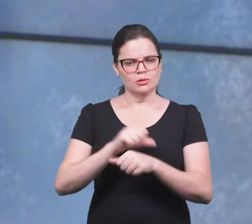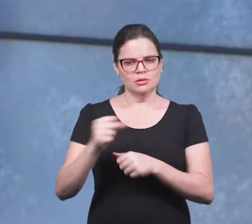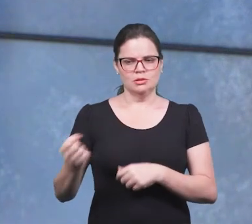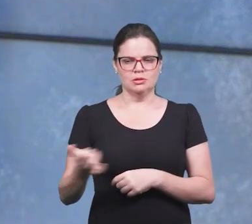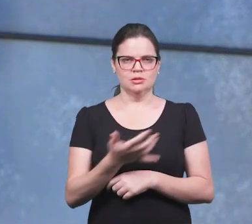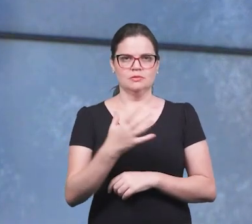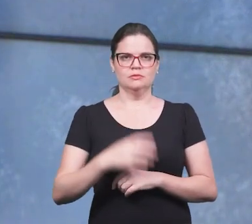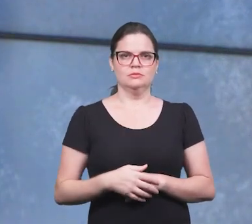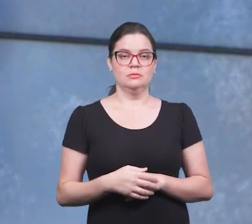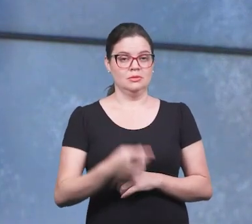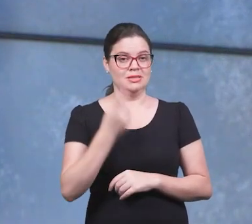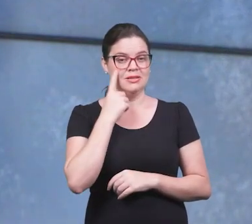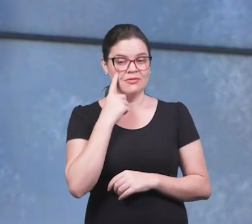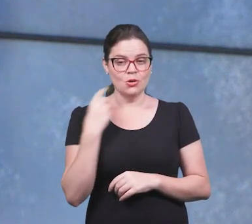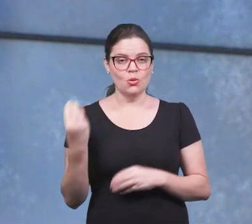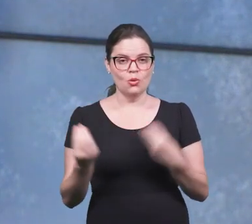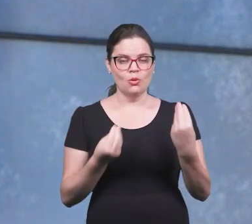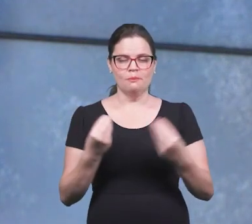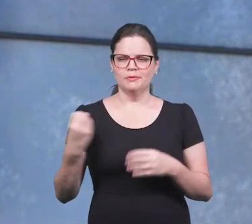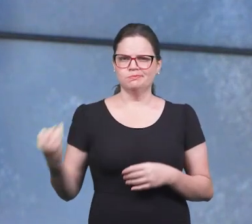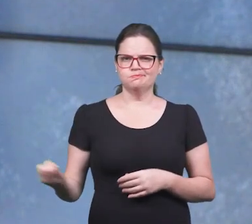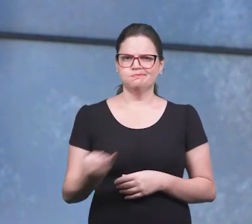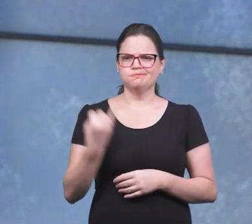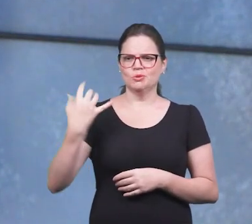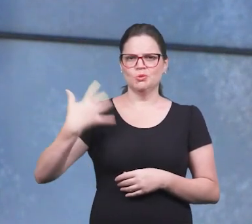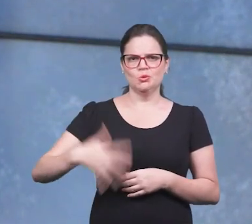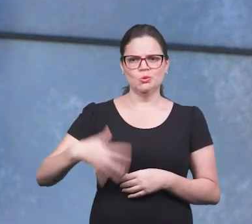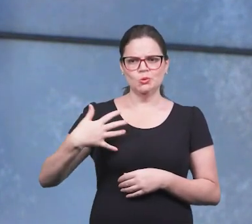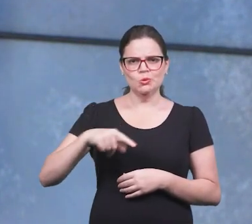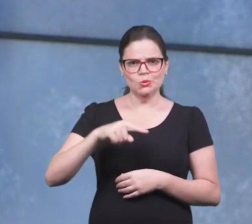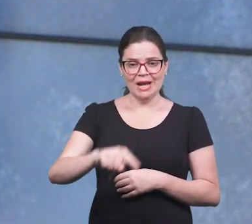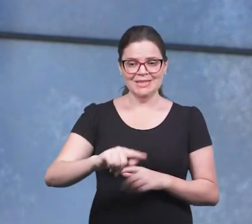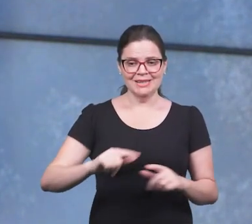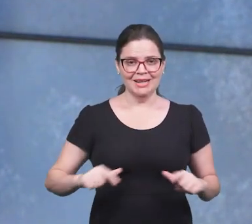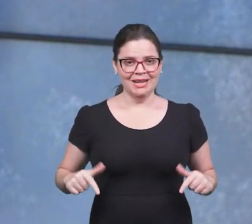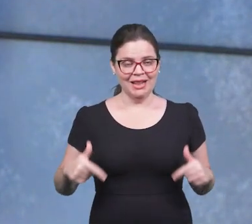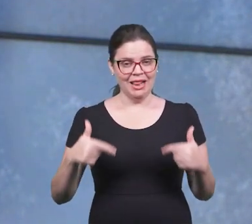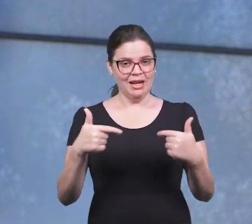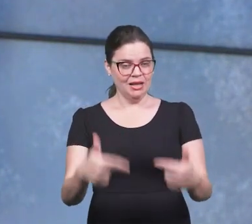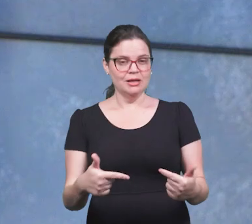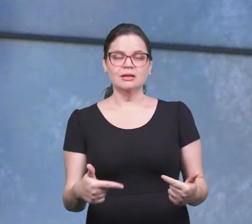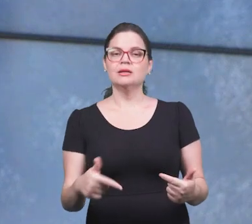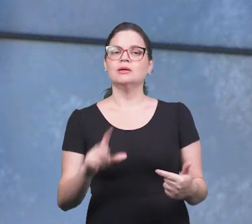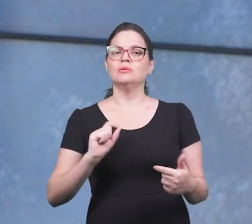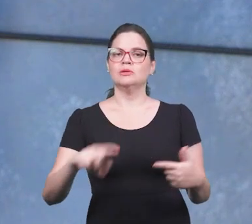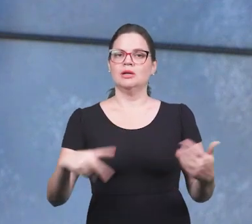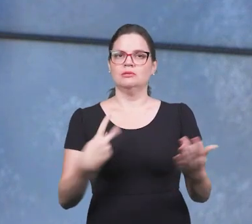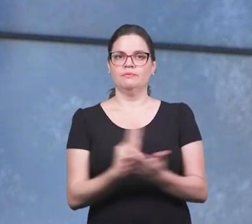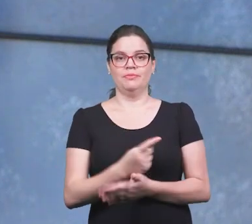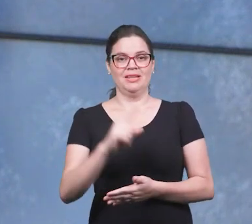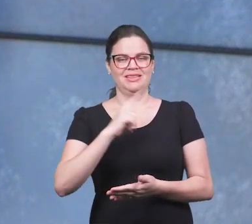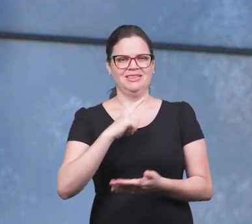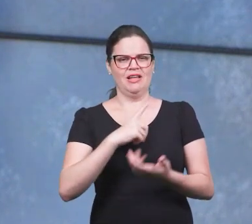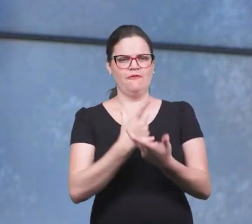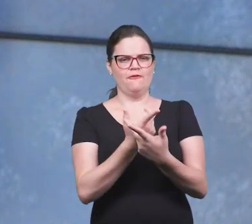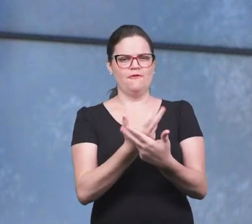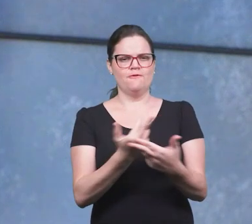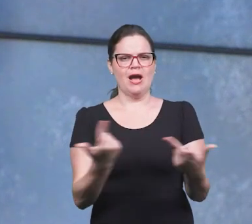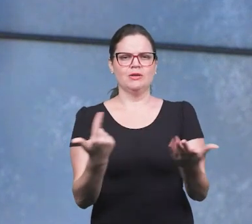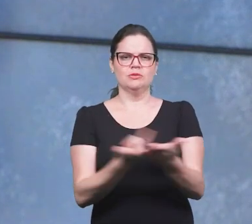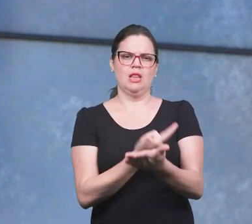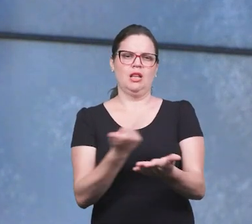tão relevante que foi esse evento, é que existe muita literatura a respeito